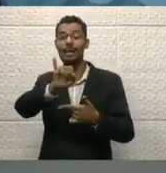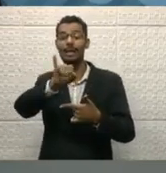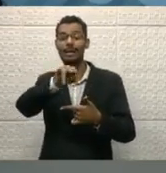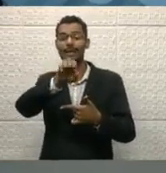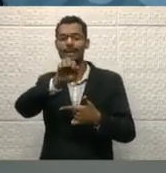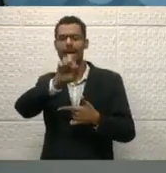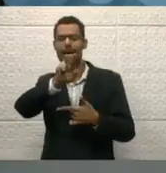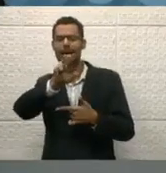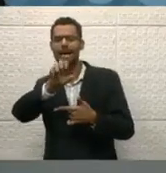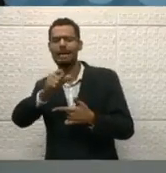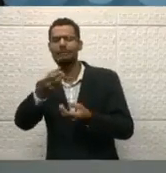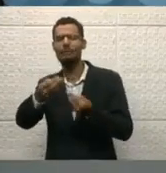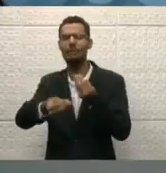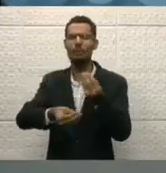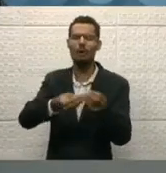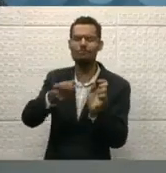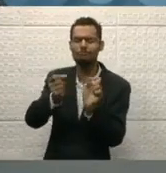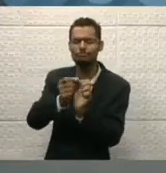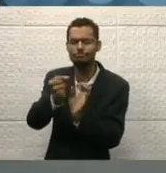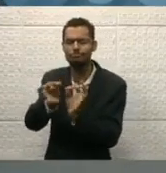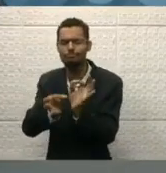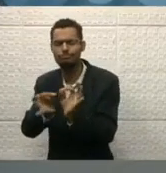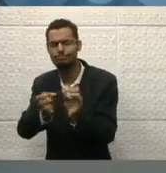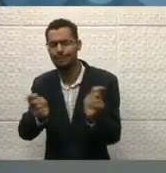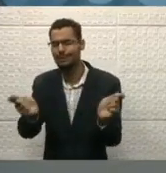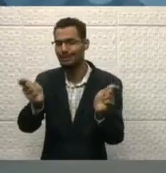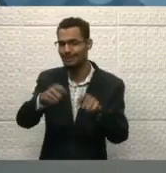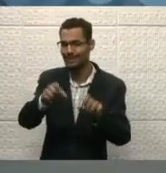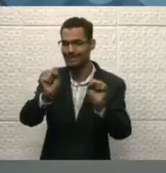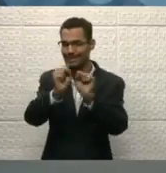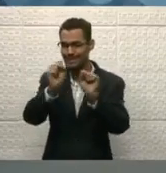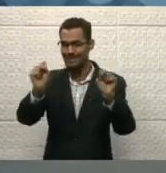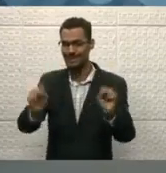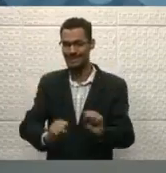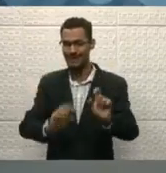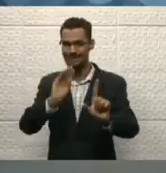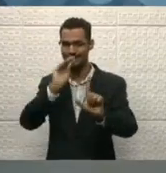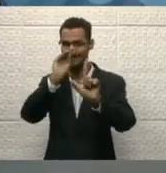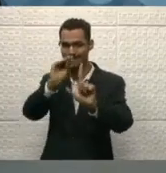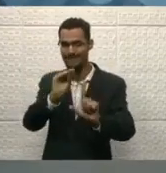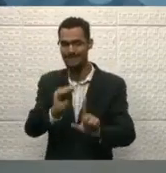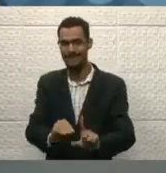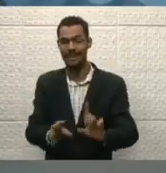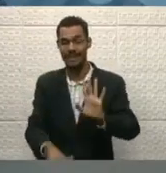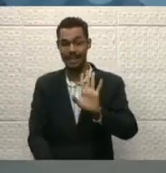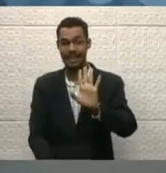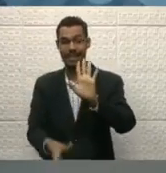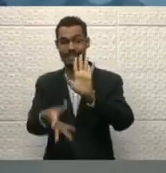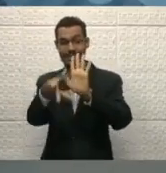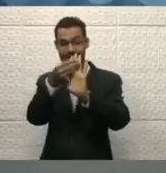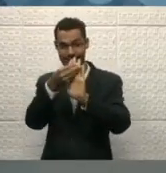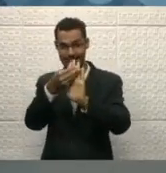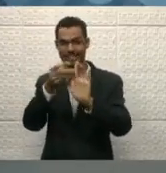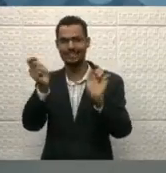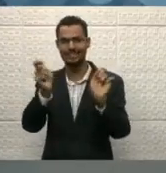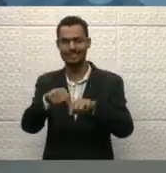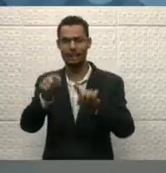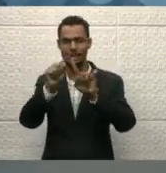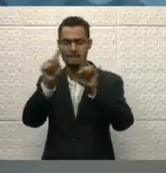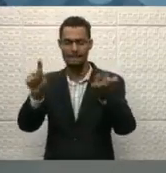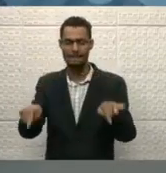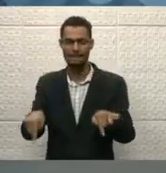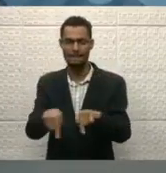são constituídos, como que nós podemos resolver esses sistemas, inclusive empregando a representação